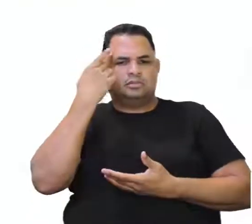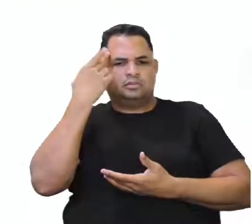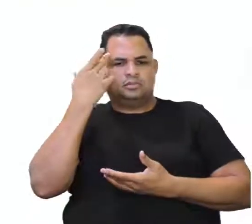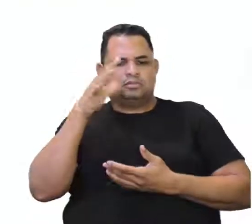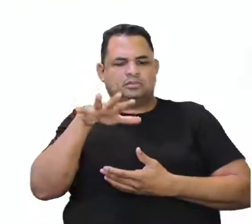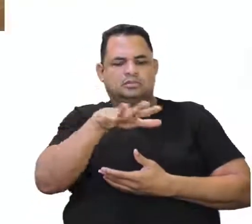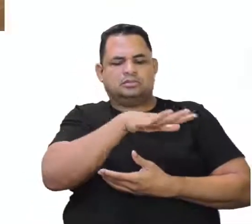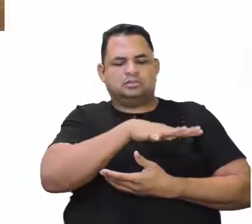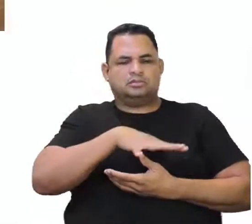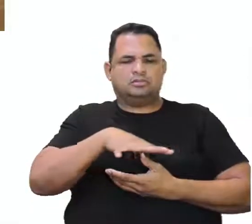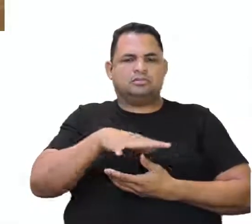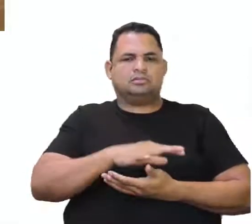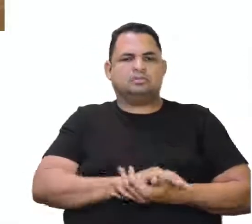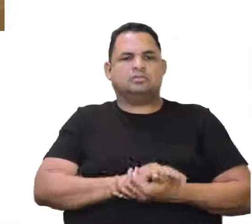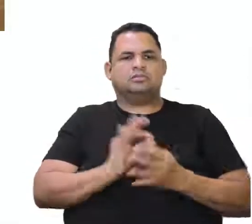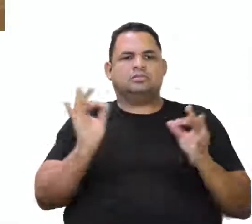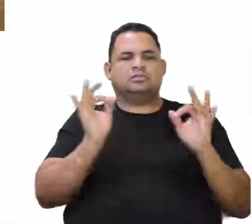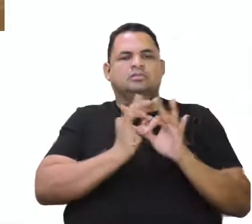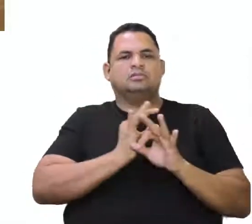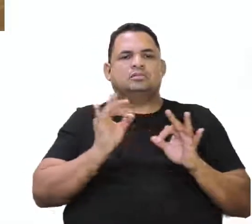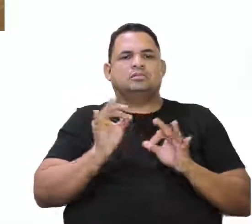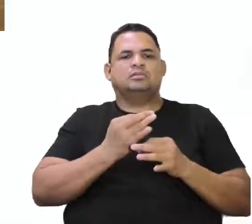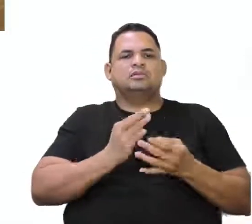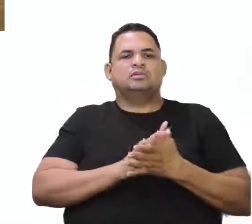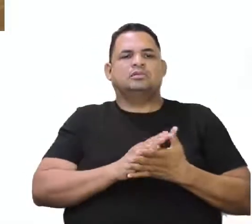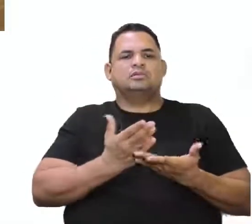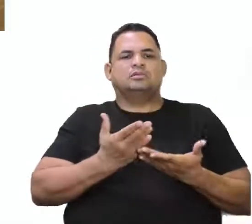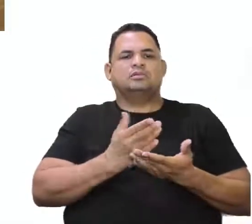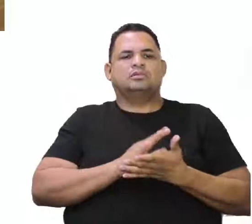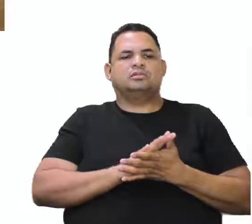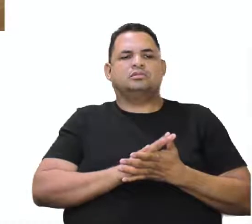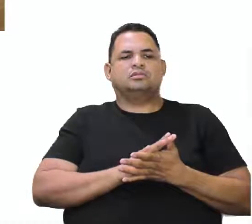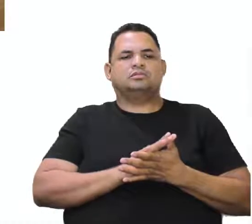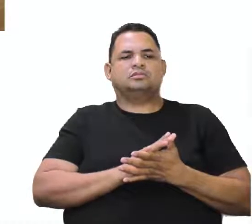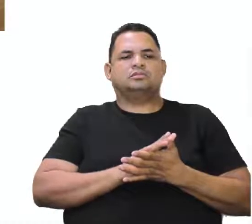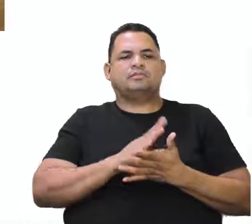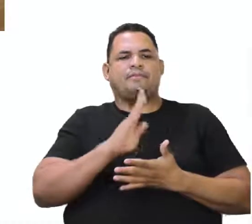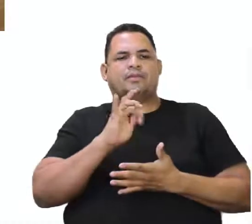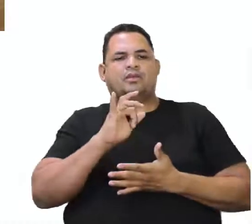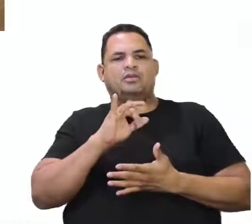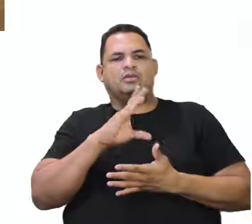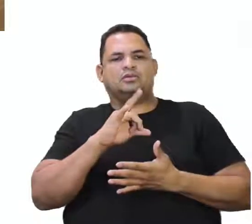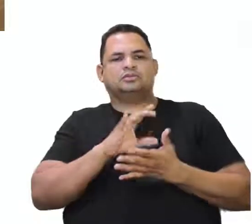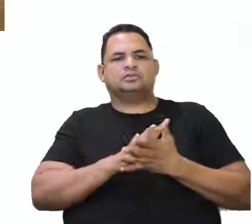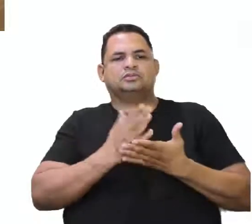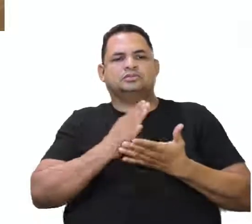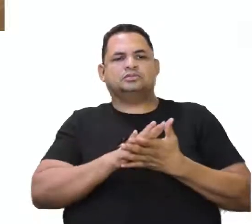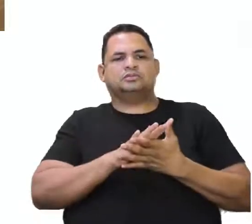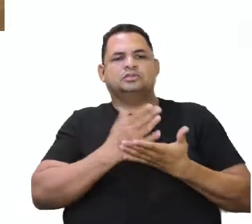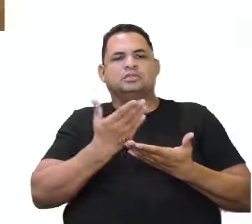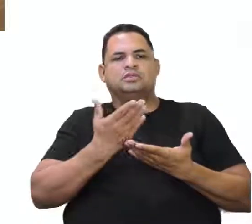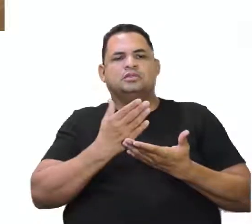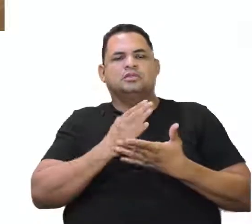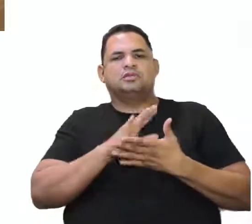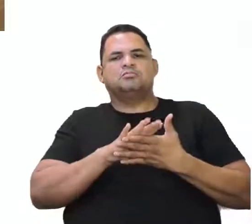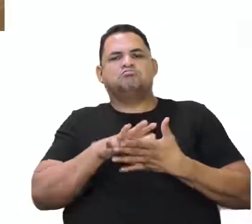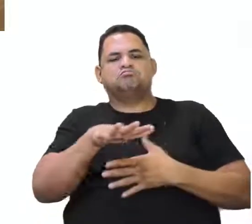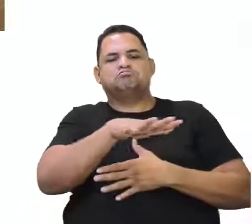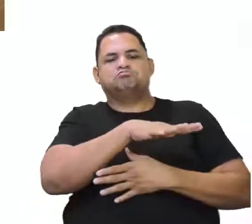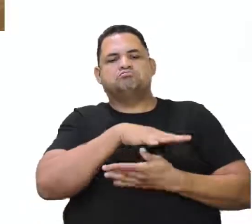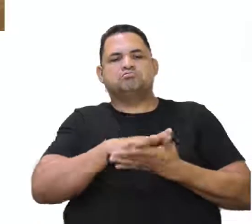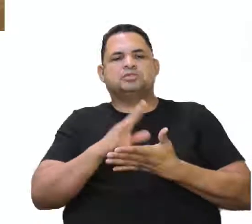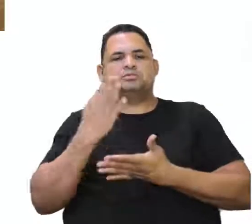naturais em todo esse ambiente. Perfeito? Em relação aos fatores bióticos, nós temos o agente biológico, o